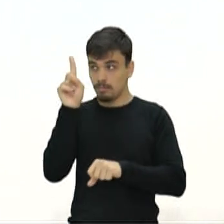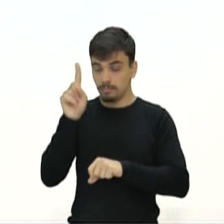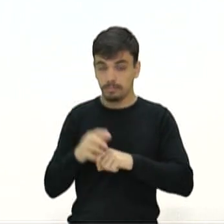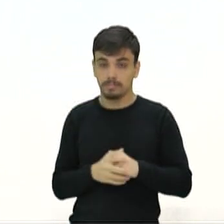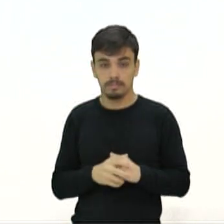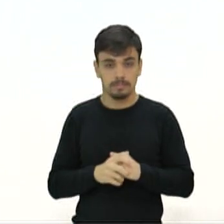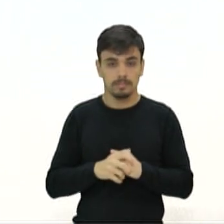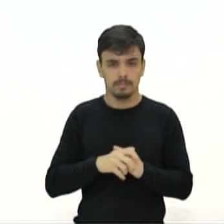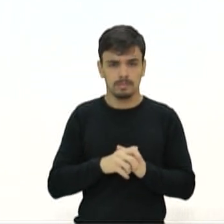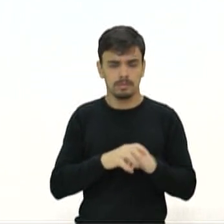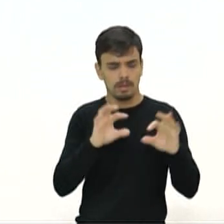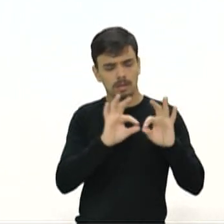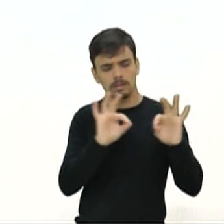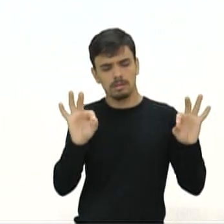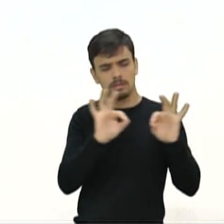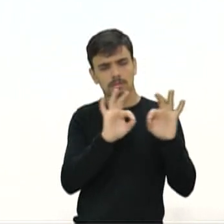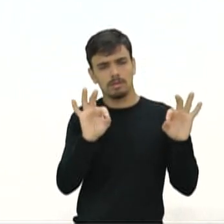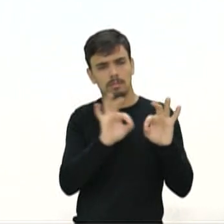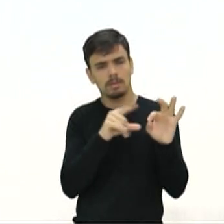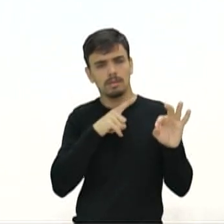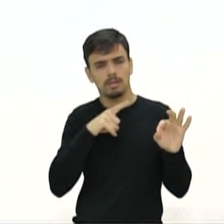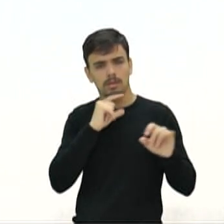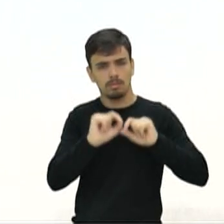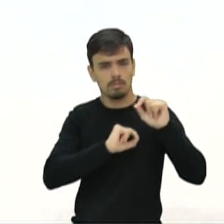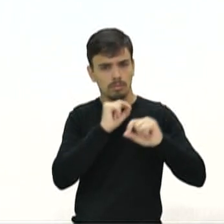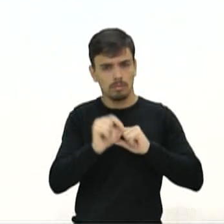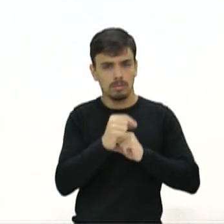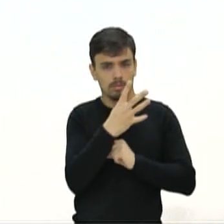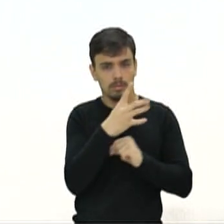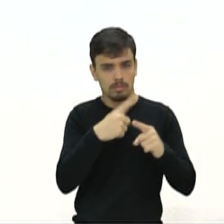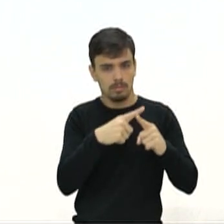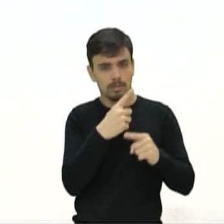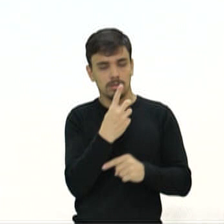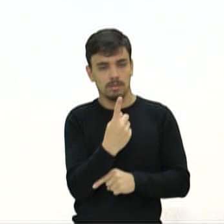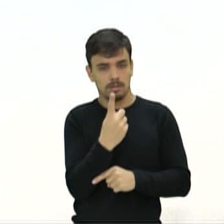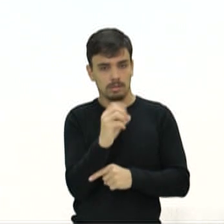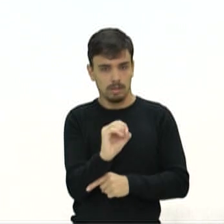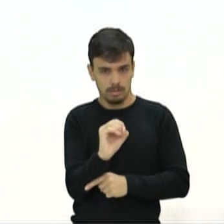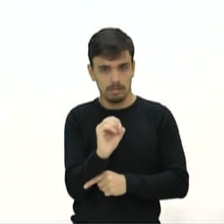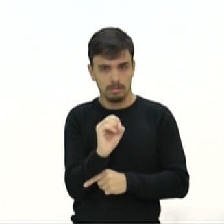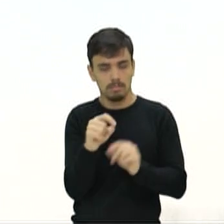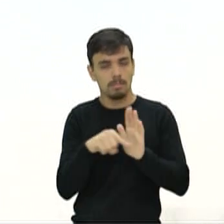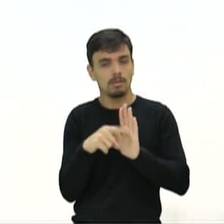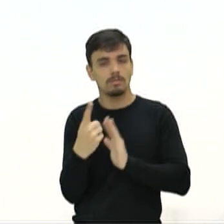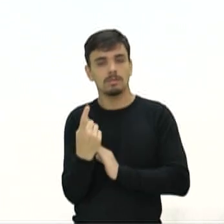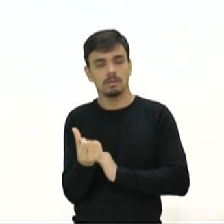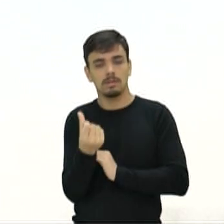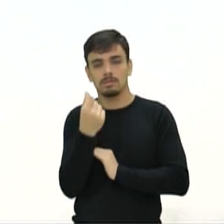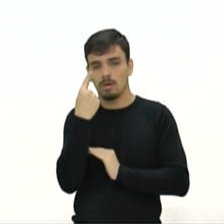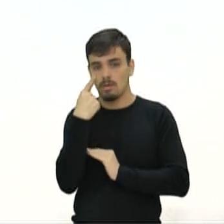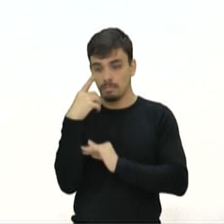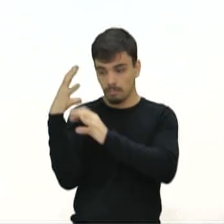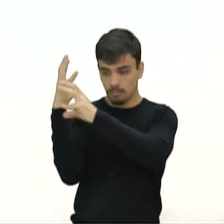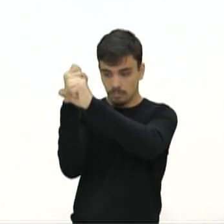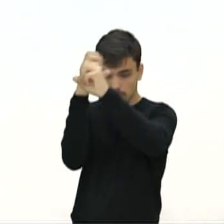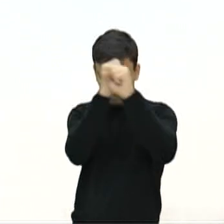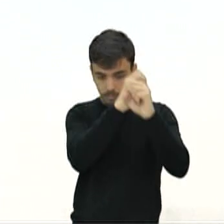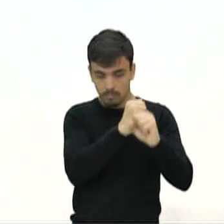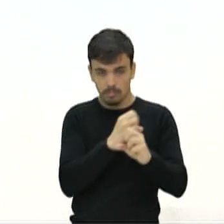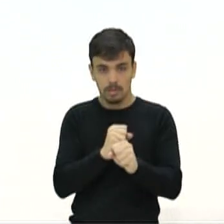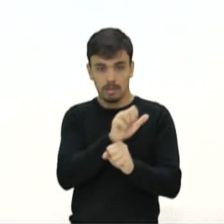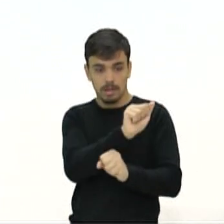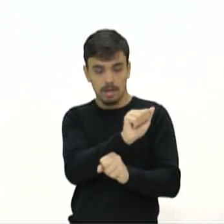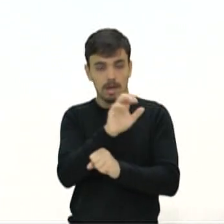o deslocamento, a força elétrica realiza um trabalho de 4 vezes 10 a menos 3 joules. Calcule a distância entre A e